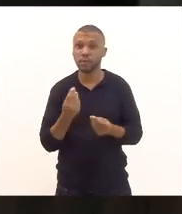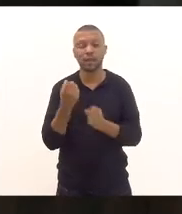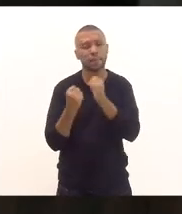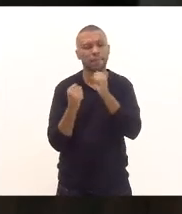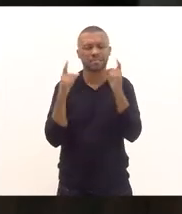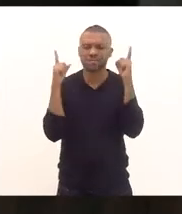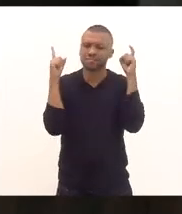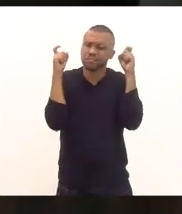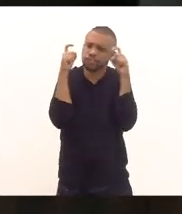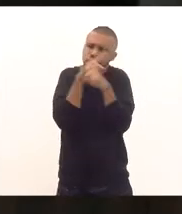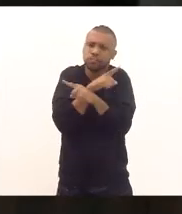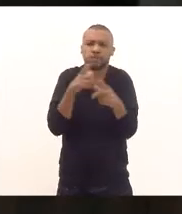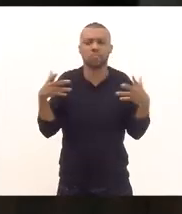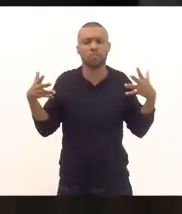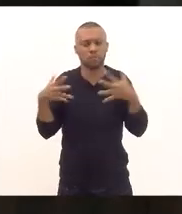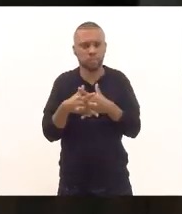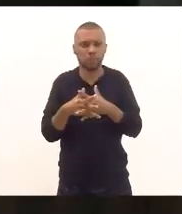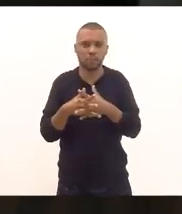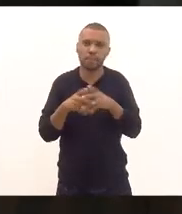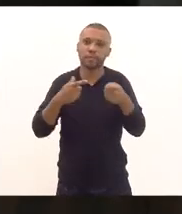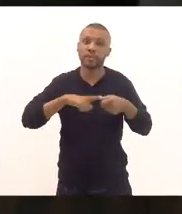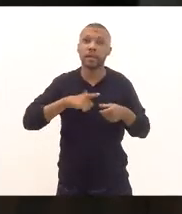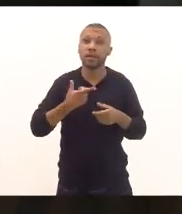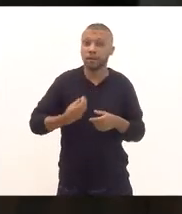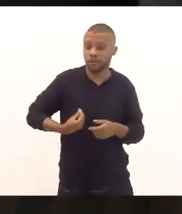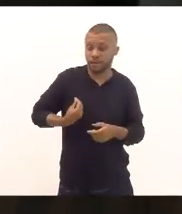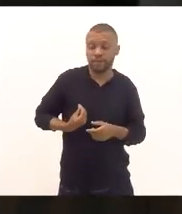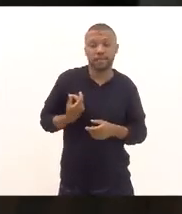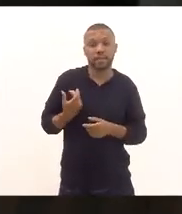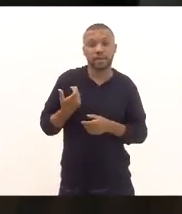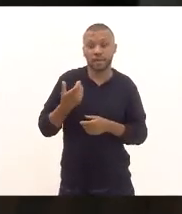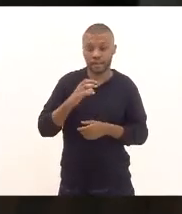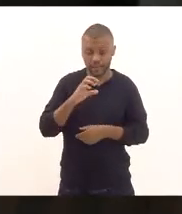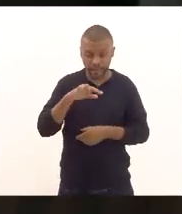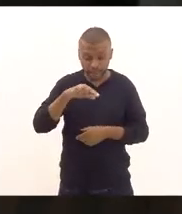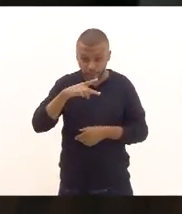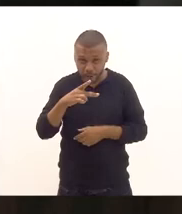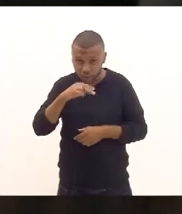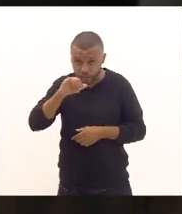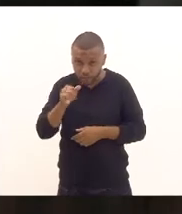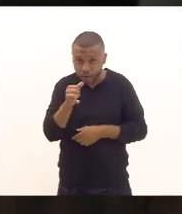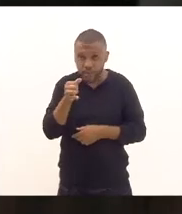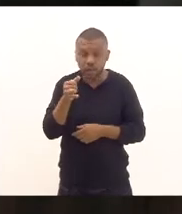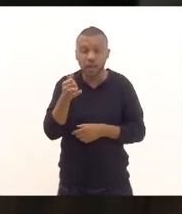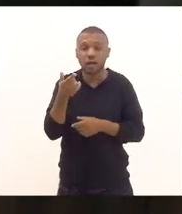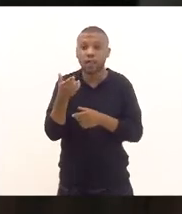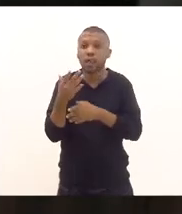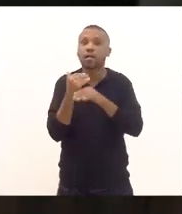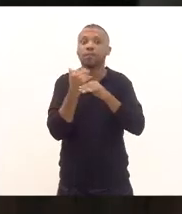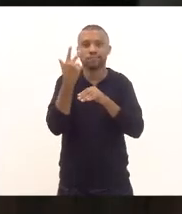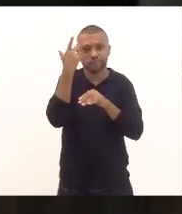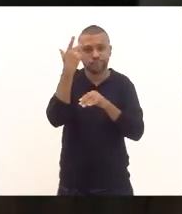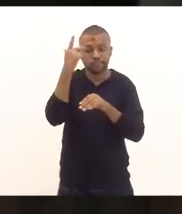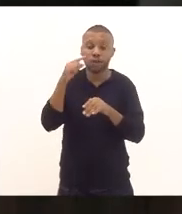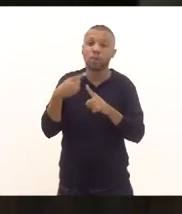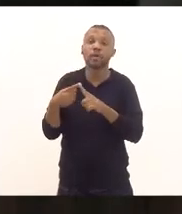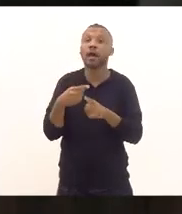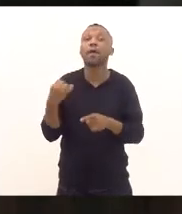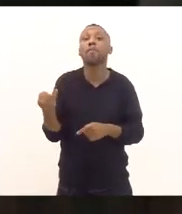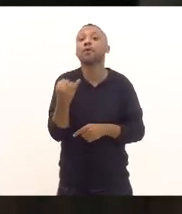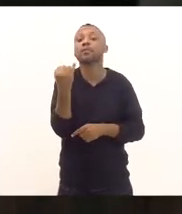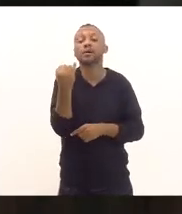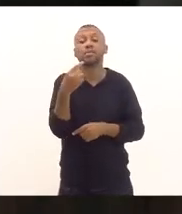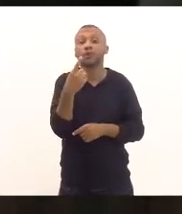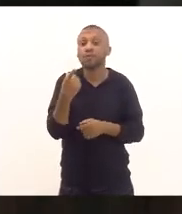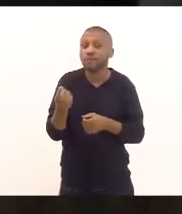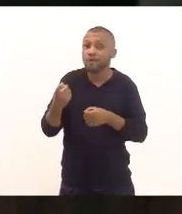dificuldades precisam ter sua vida jurídica normalize o momento importante a retomada da economia Então